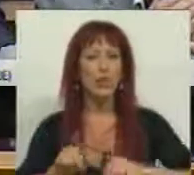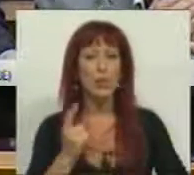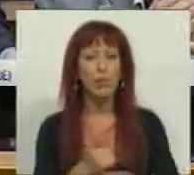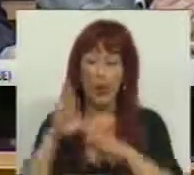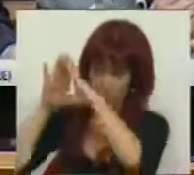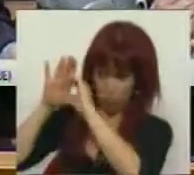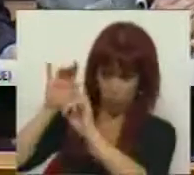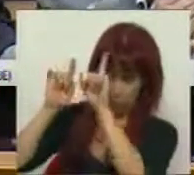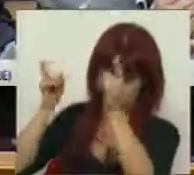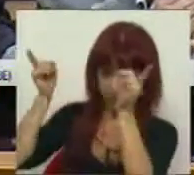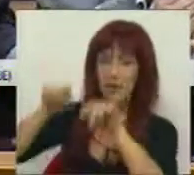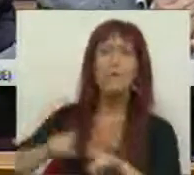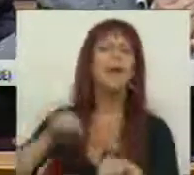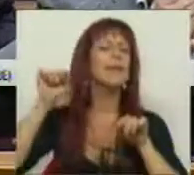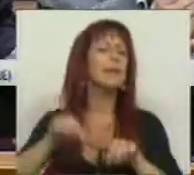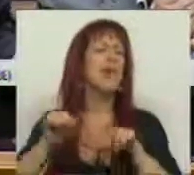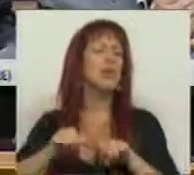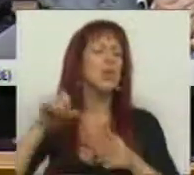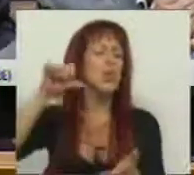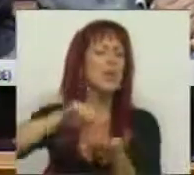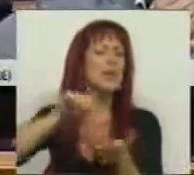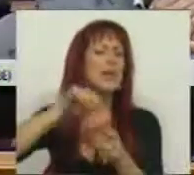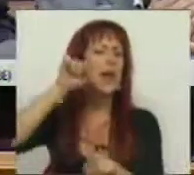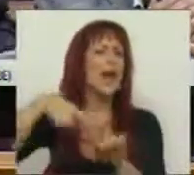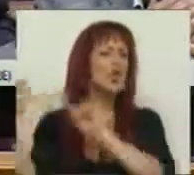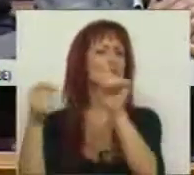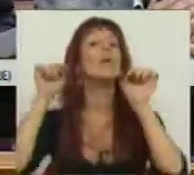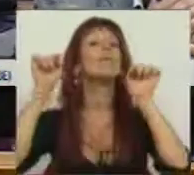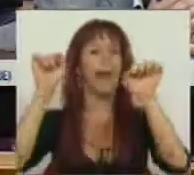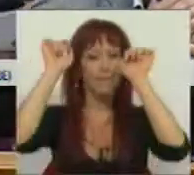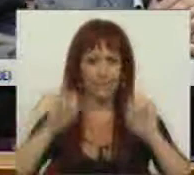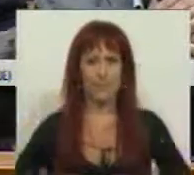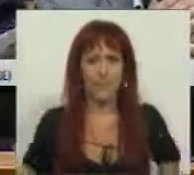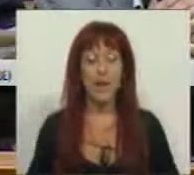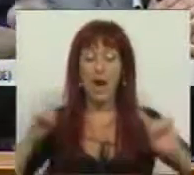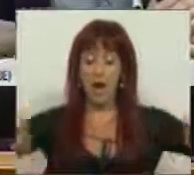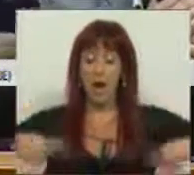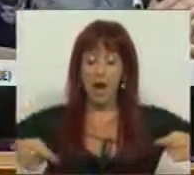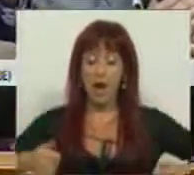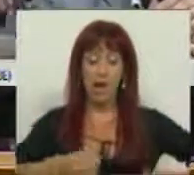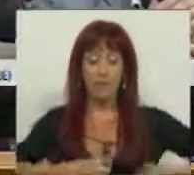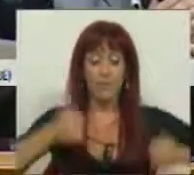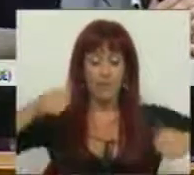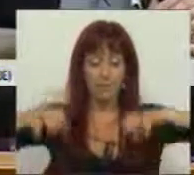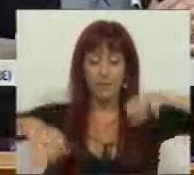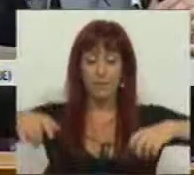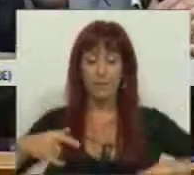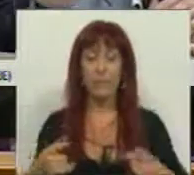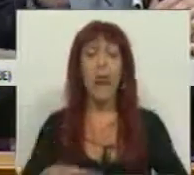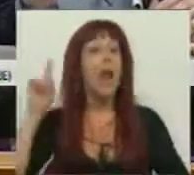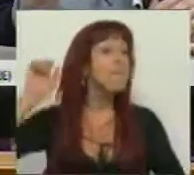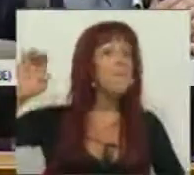porque o modelo também está no centro desta discussão. E a reabilitação urbana é, de facto,